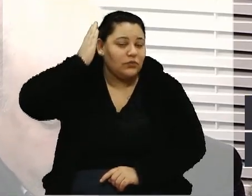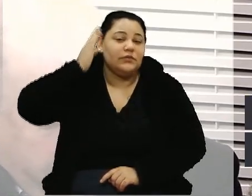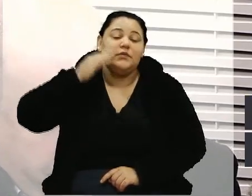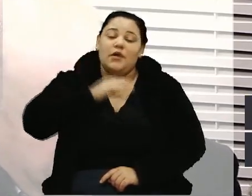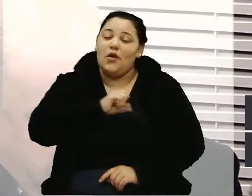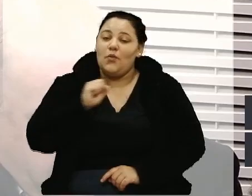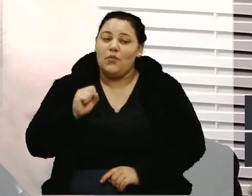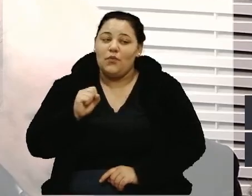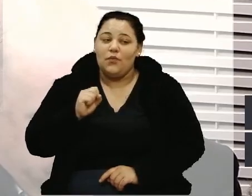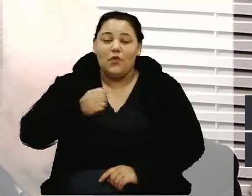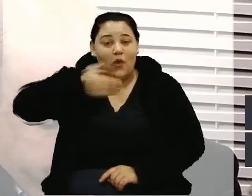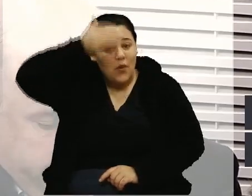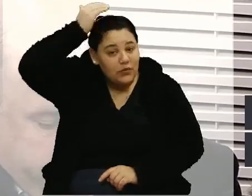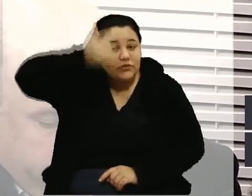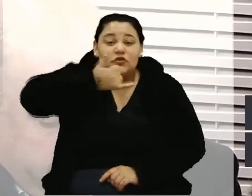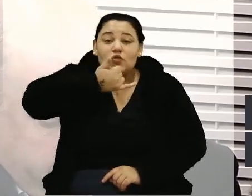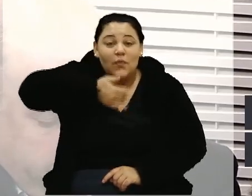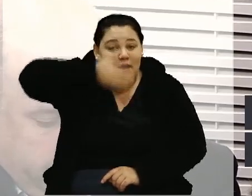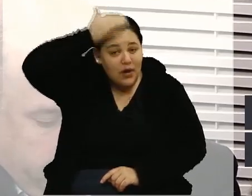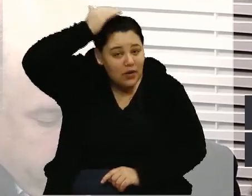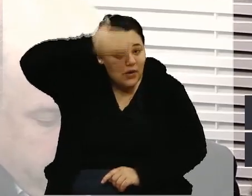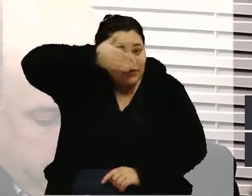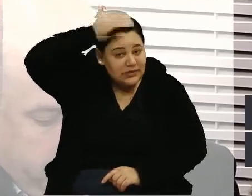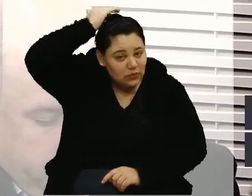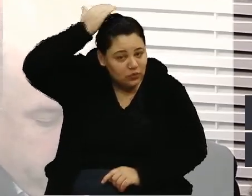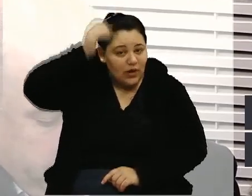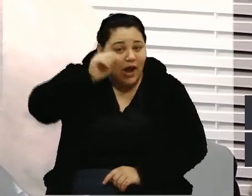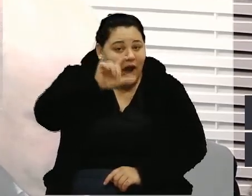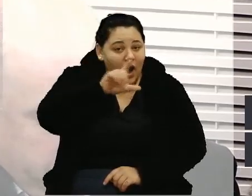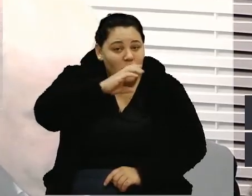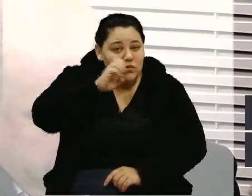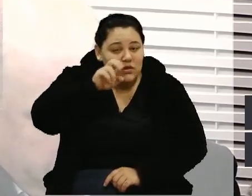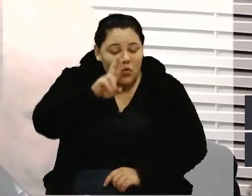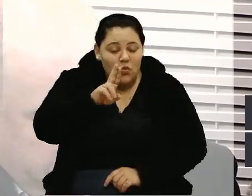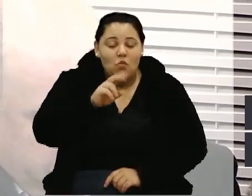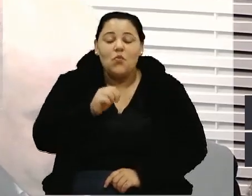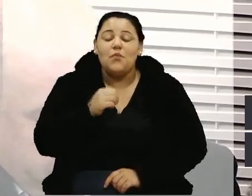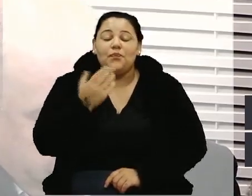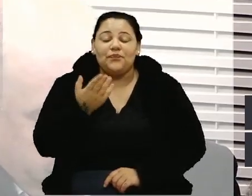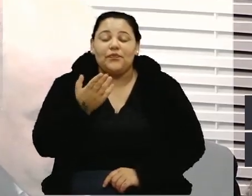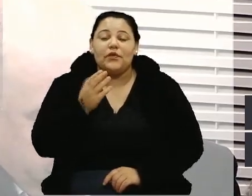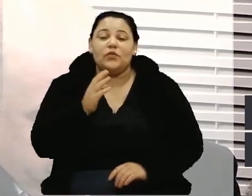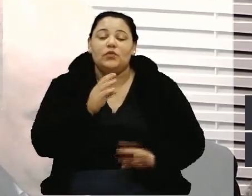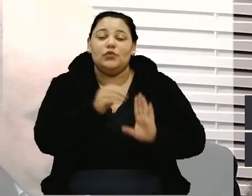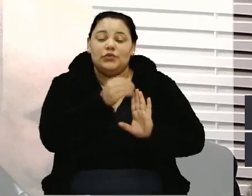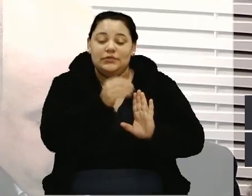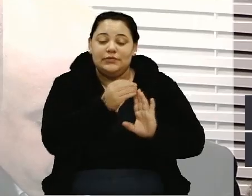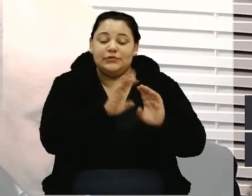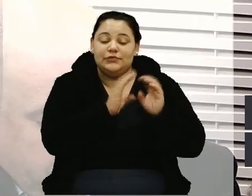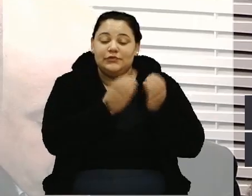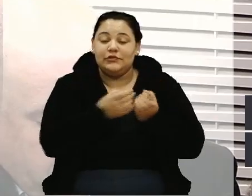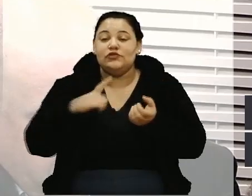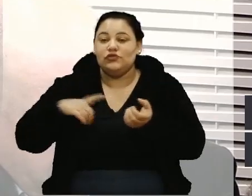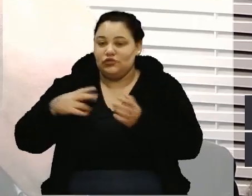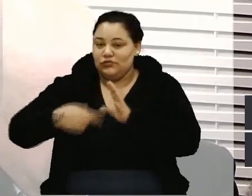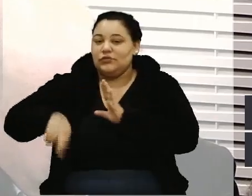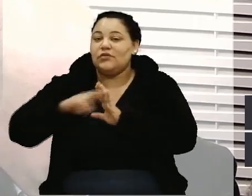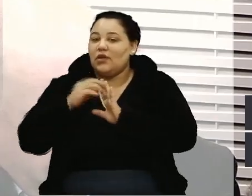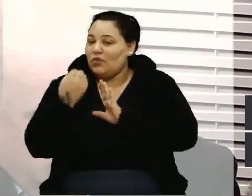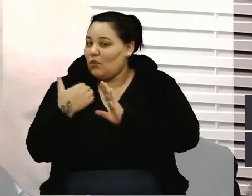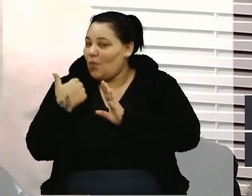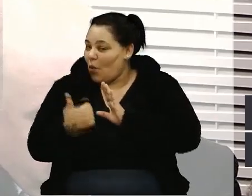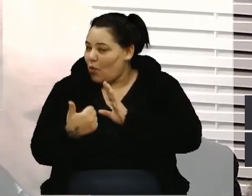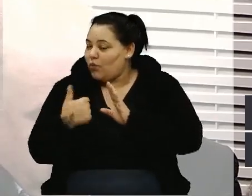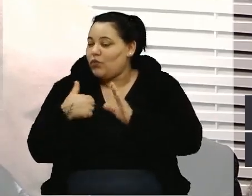dizer assim, tinha-se orgulho de vir na prefeitura e o orçamento comunitário, de fato, dava resultados. Acompanhava,